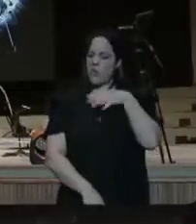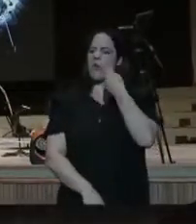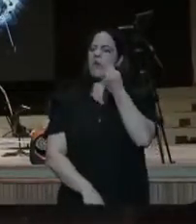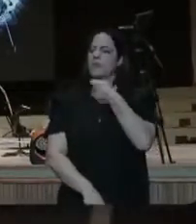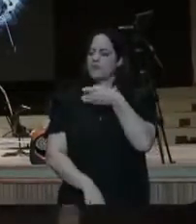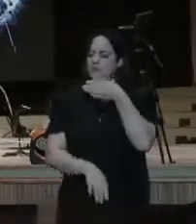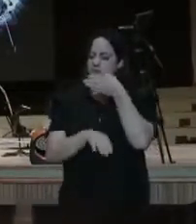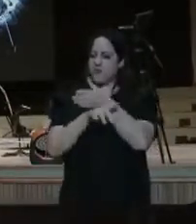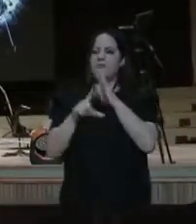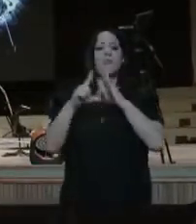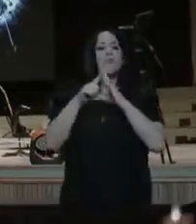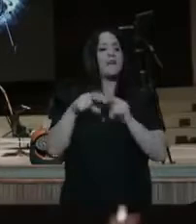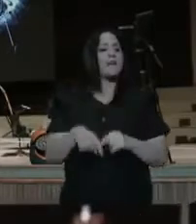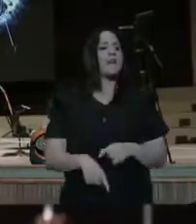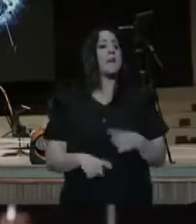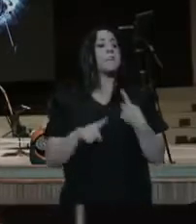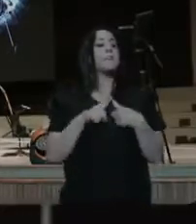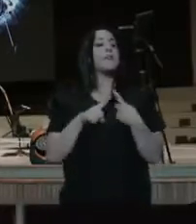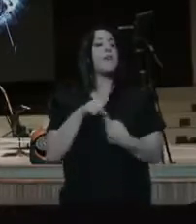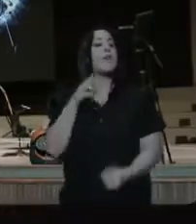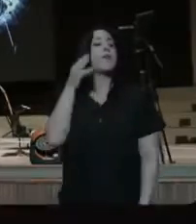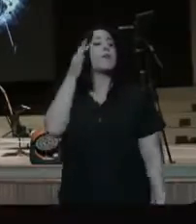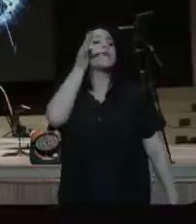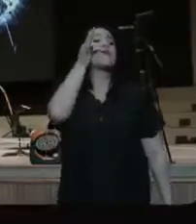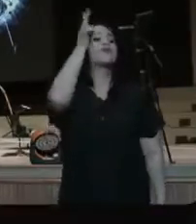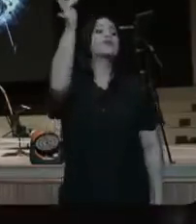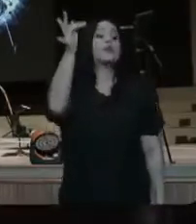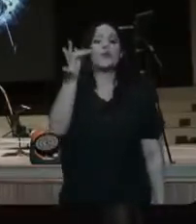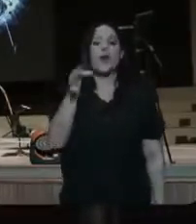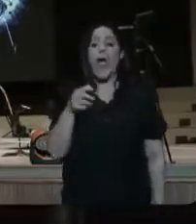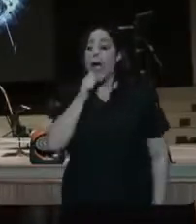só porque é o test drive do futuro